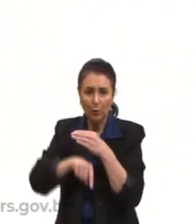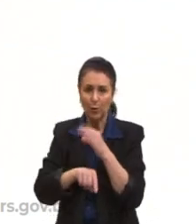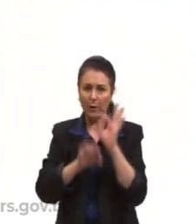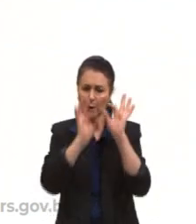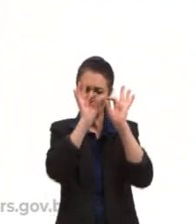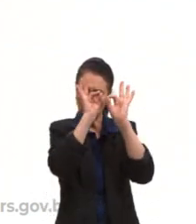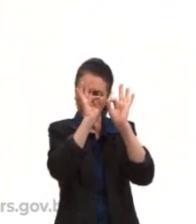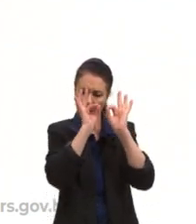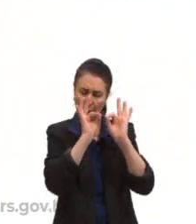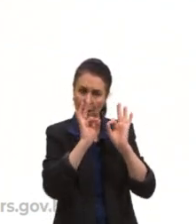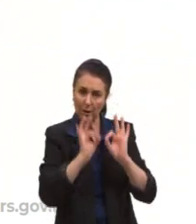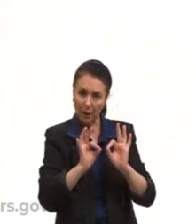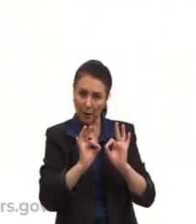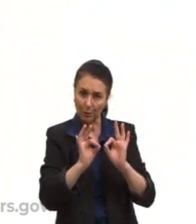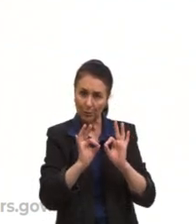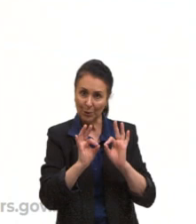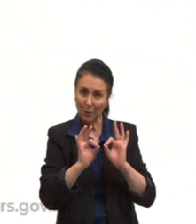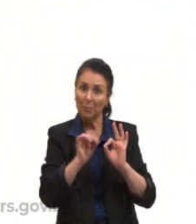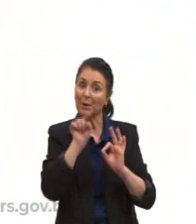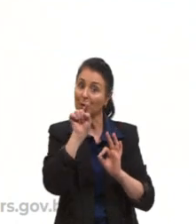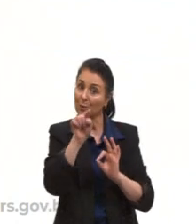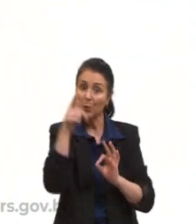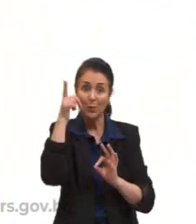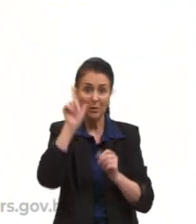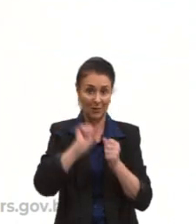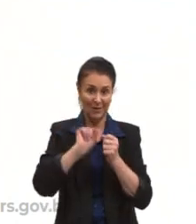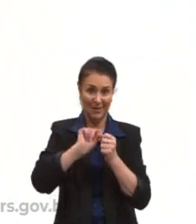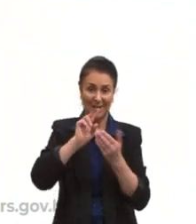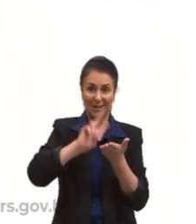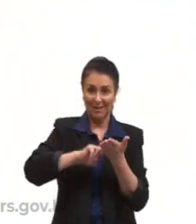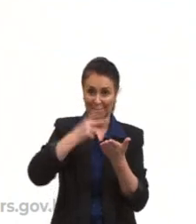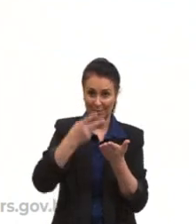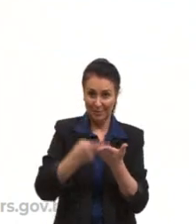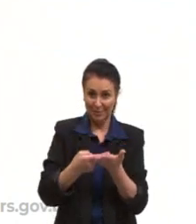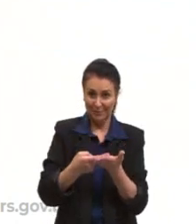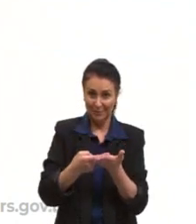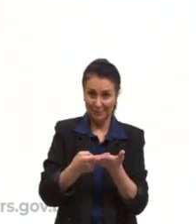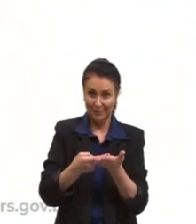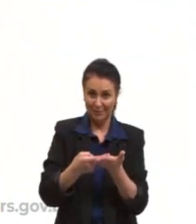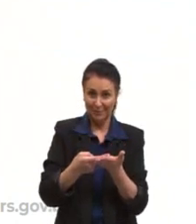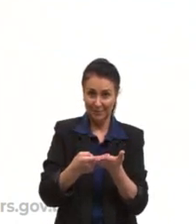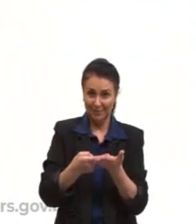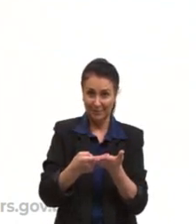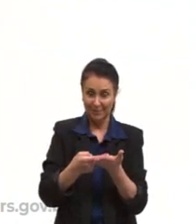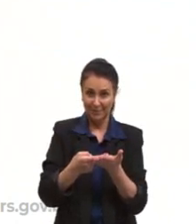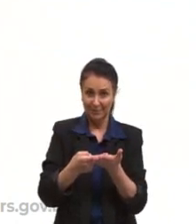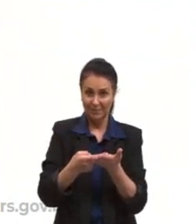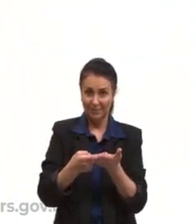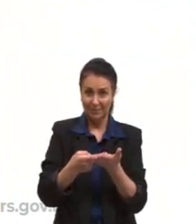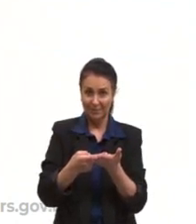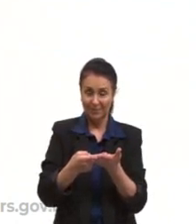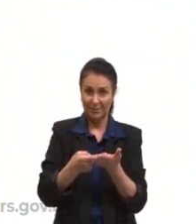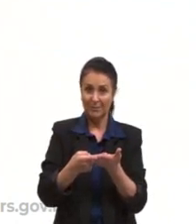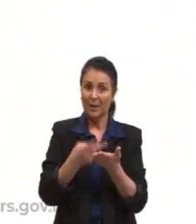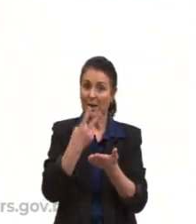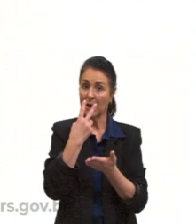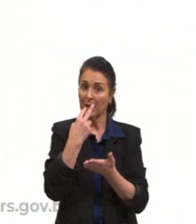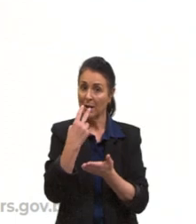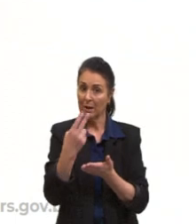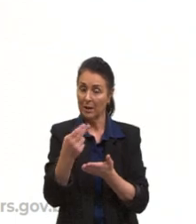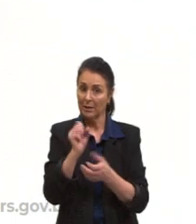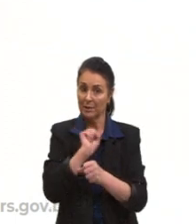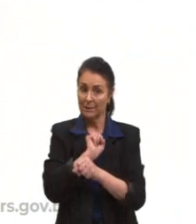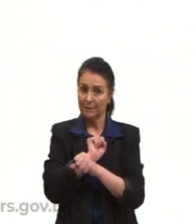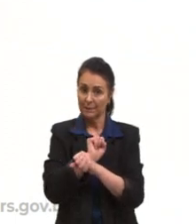ordenando e vamos tentando fazer raciocínio para fazer a tradição ok certo análise dammtor online